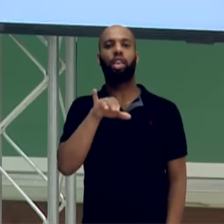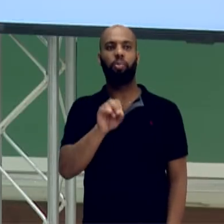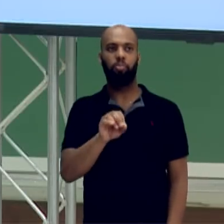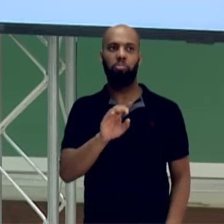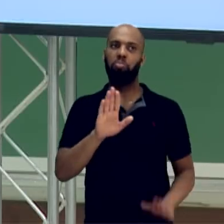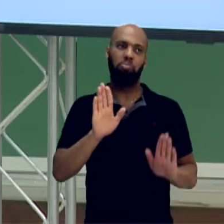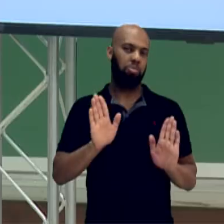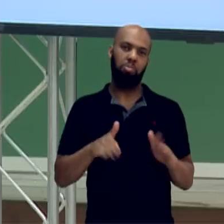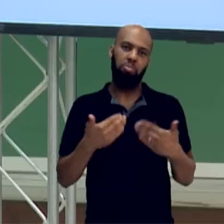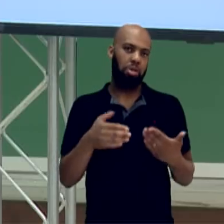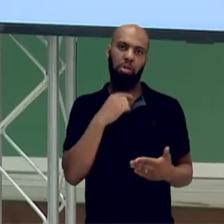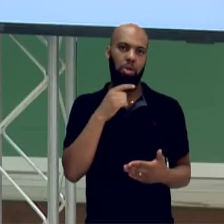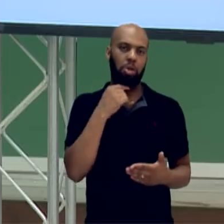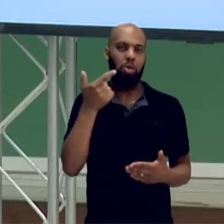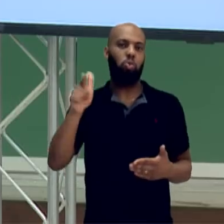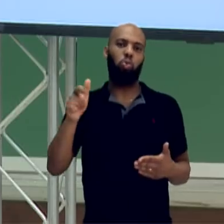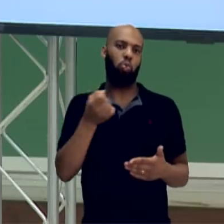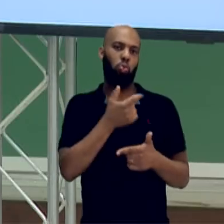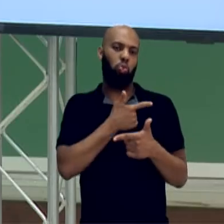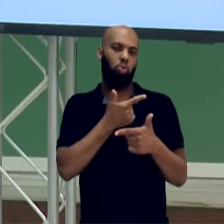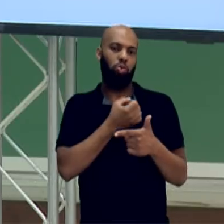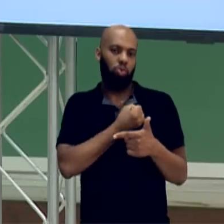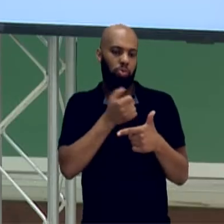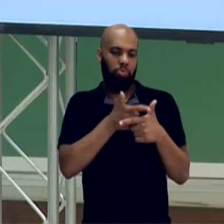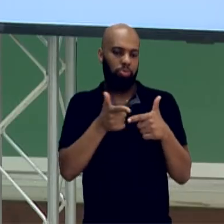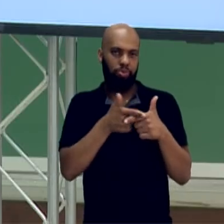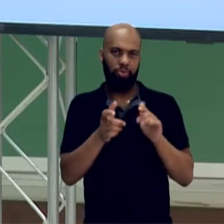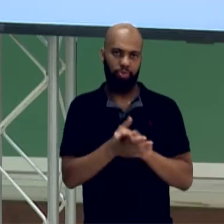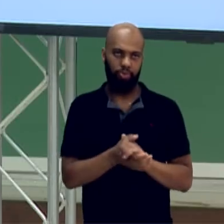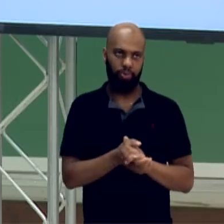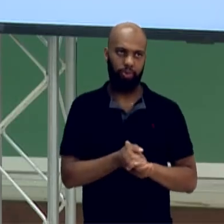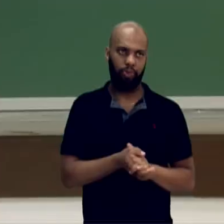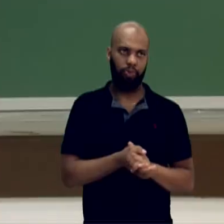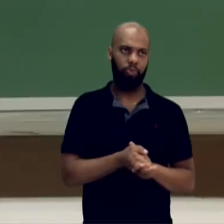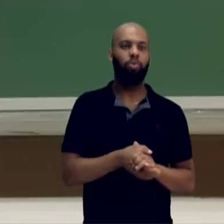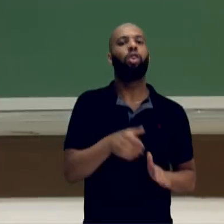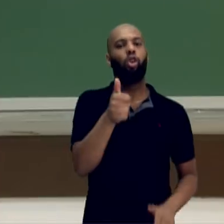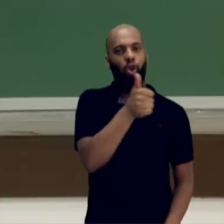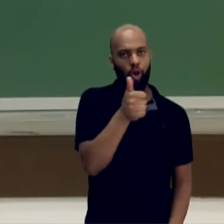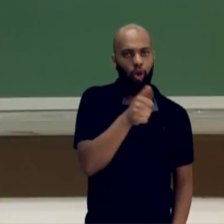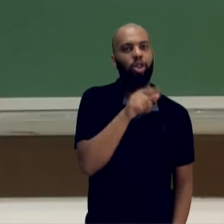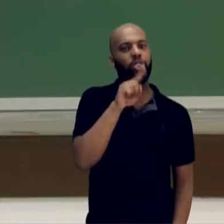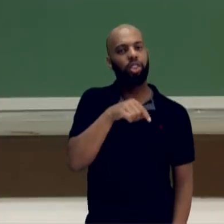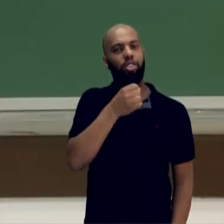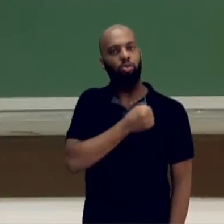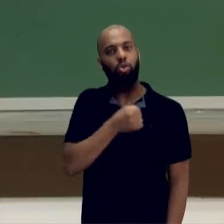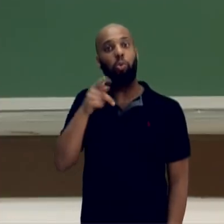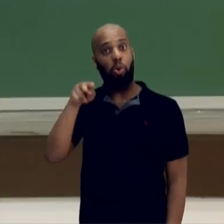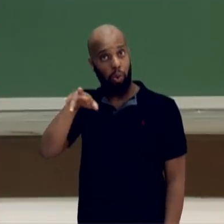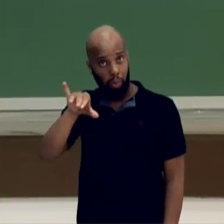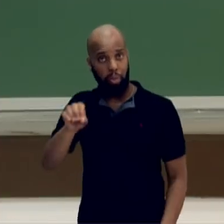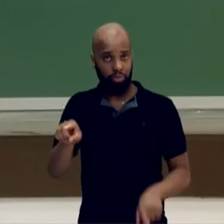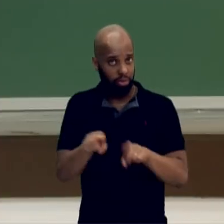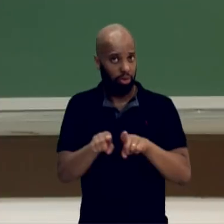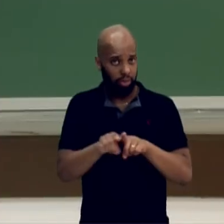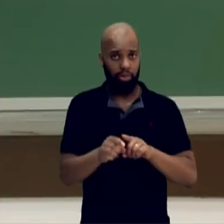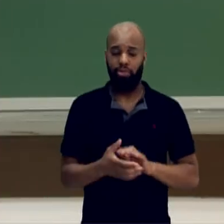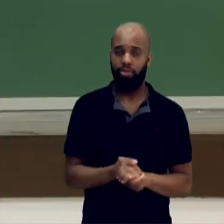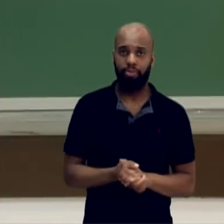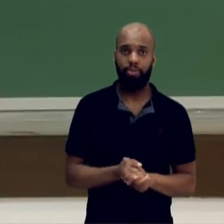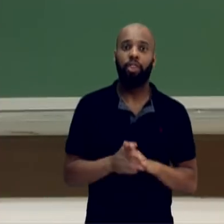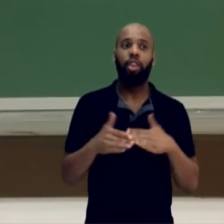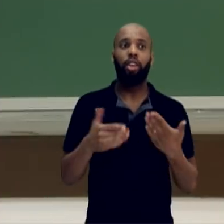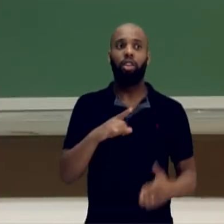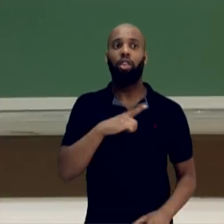5, 5 por 5 dá 1, o 11 não dá, abaixou. O 11 também é primo. 11 por 11, 1. E lembra,